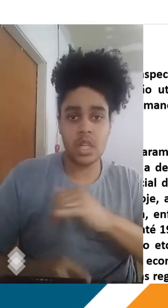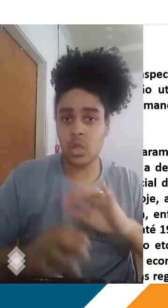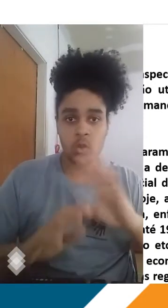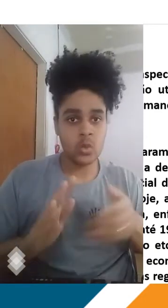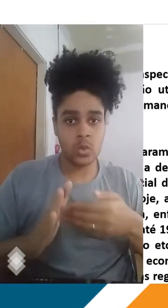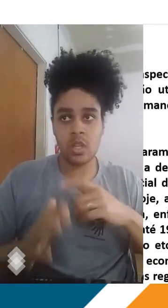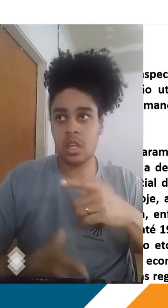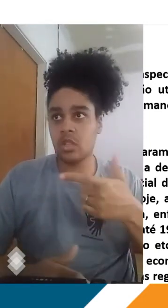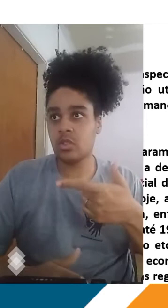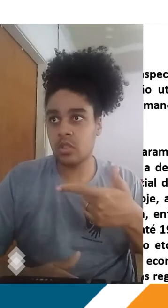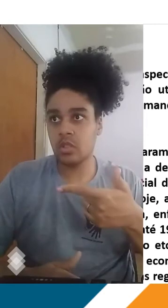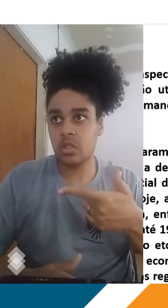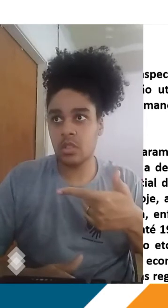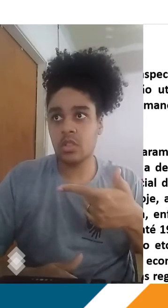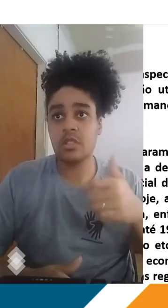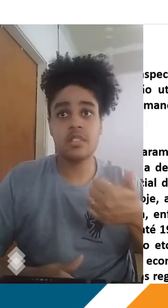estado é